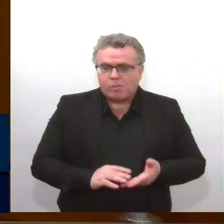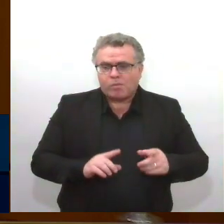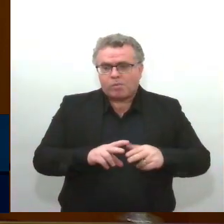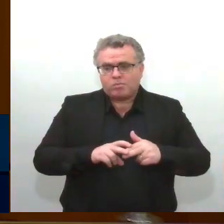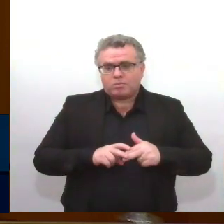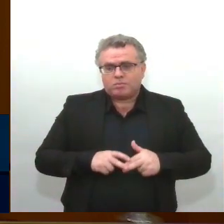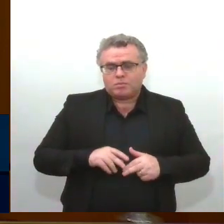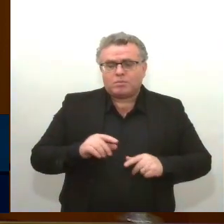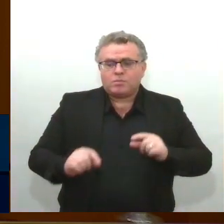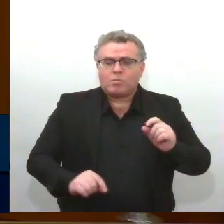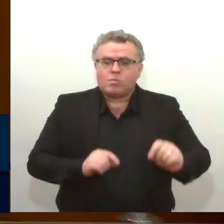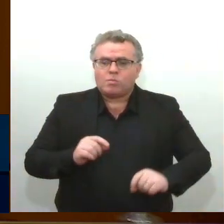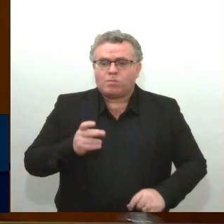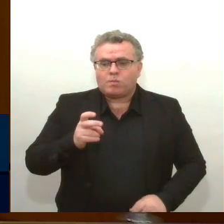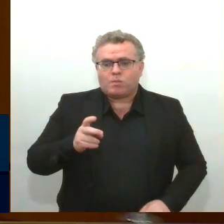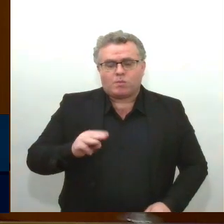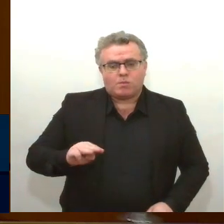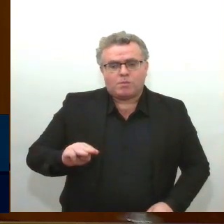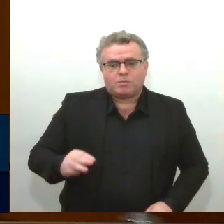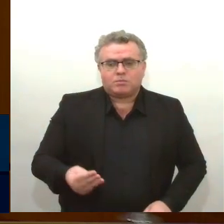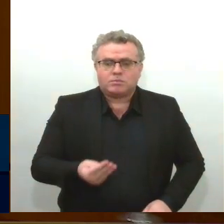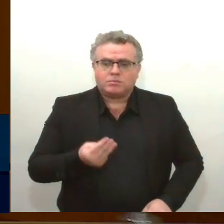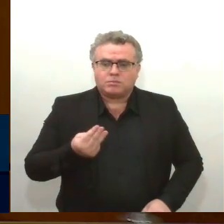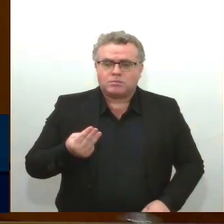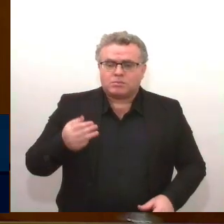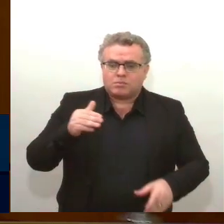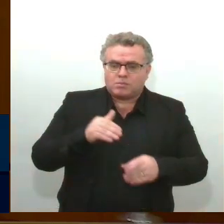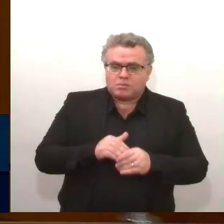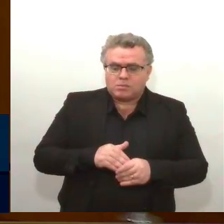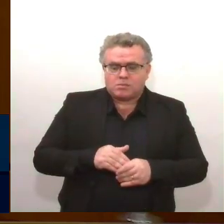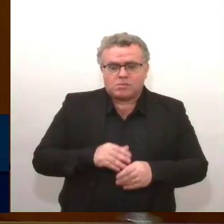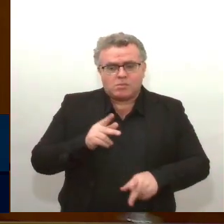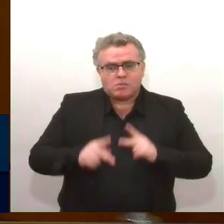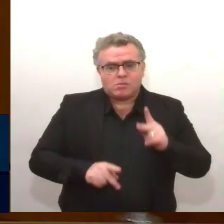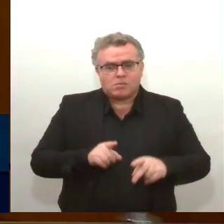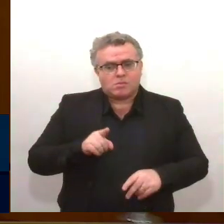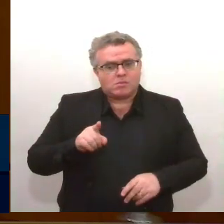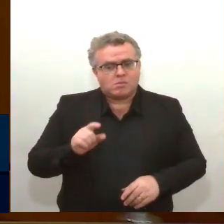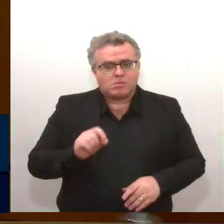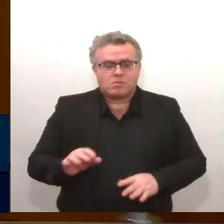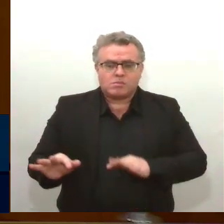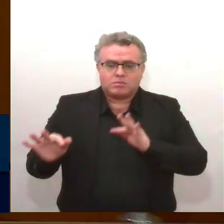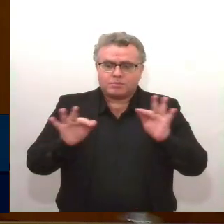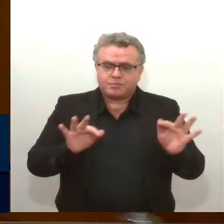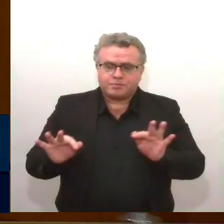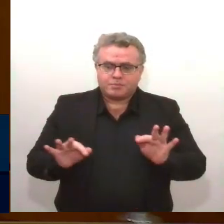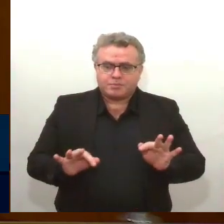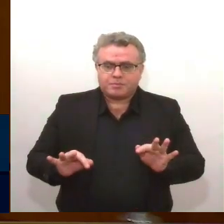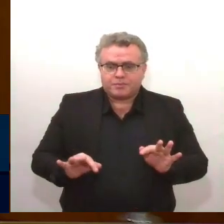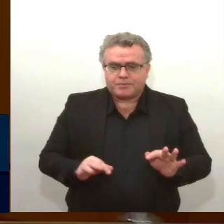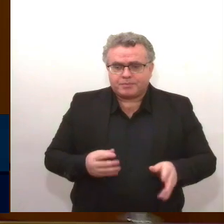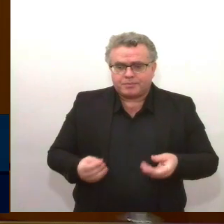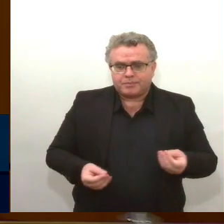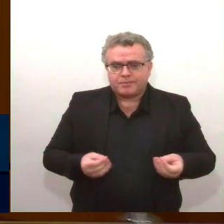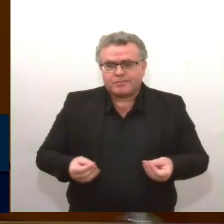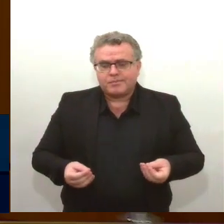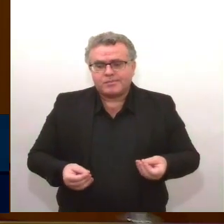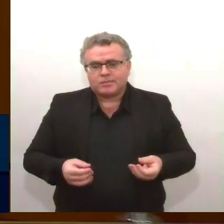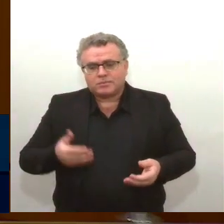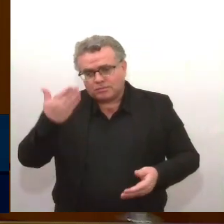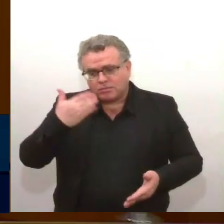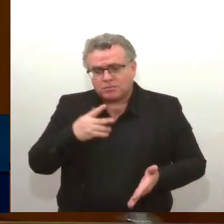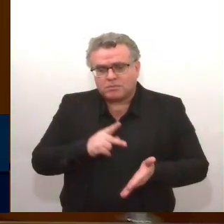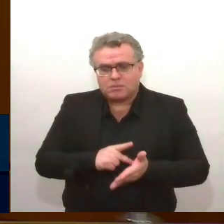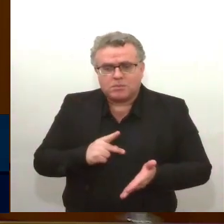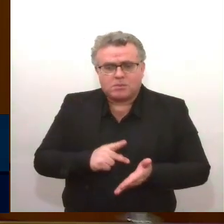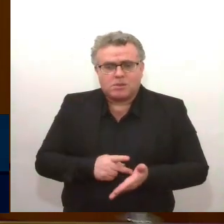na cidade de Ribeirópolis então muito feliz por esse resultado não podia aqui antes de passar o parte ao Deputado Luizão